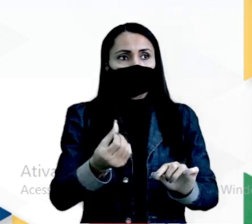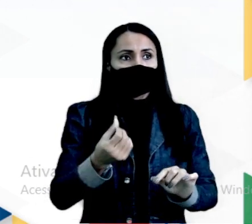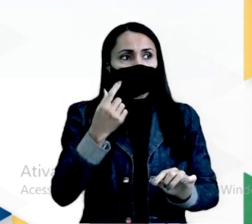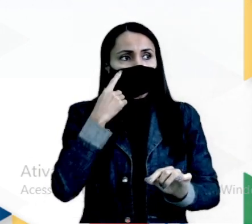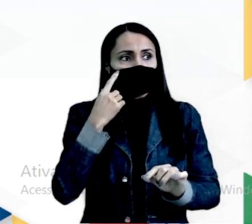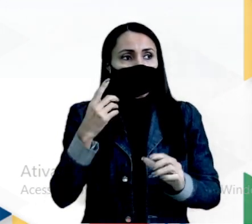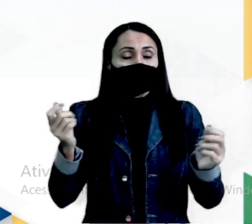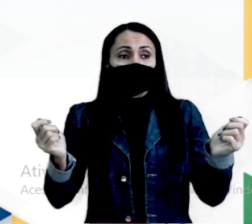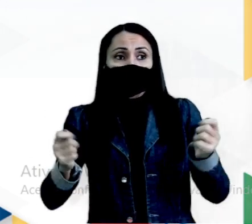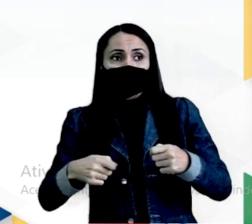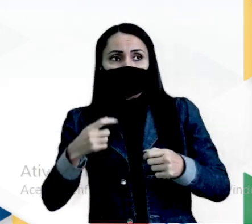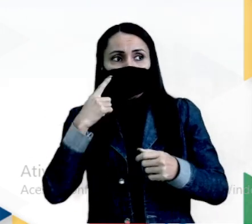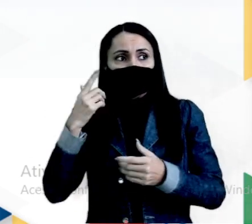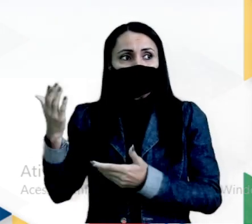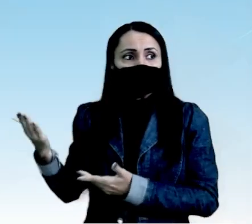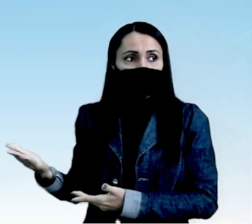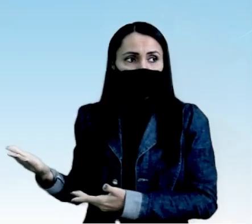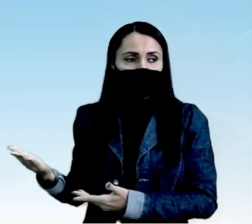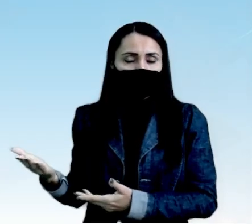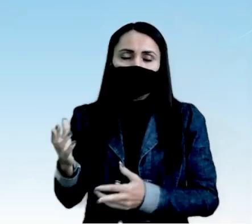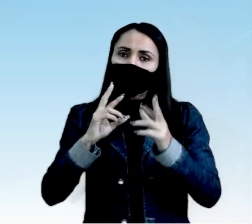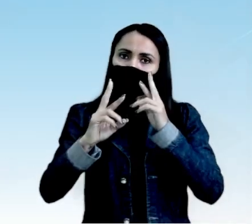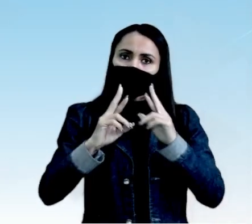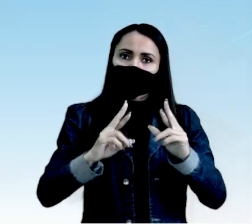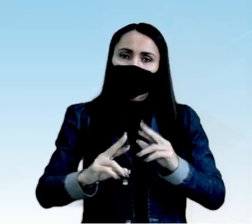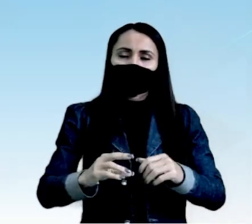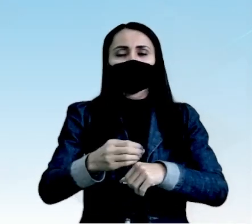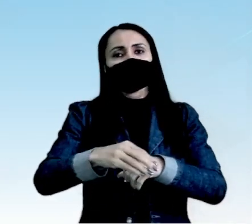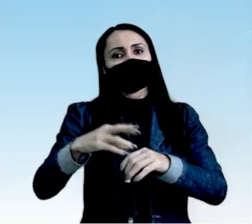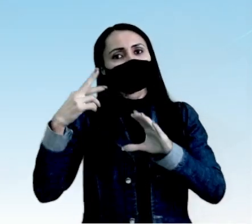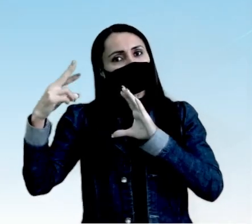a capacidade desse container? Diz aí pra gente. Manda no